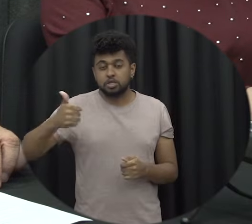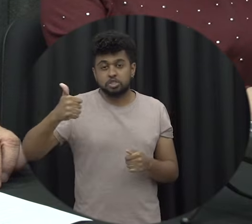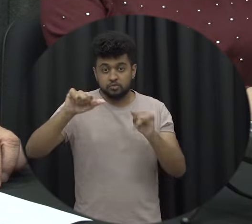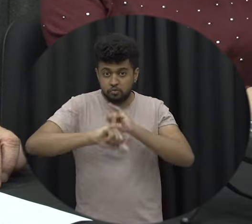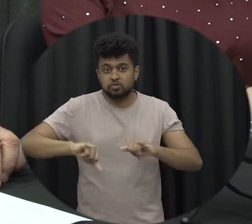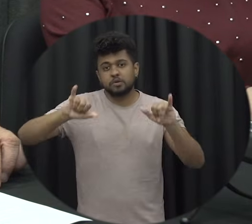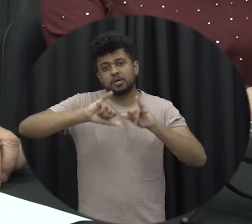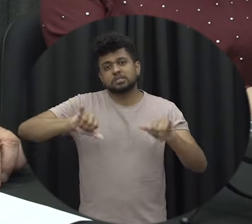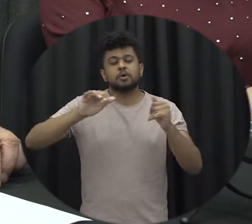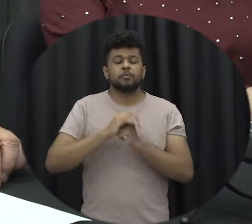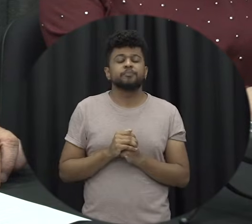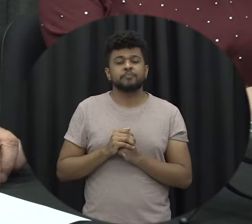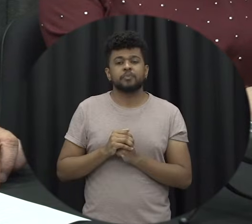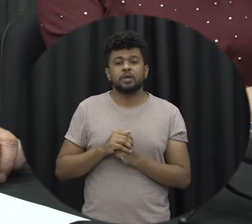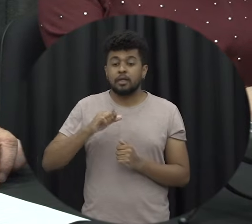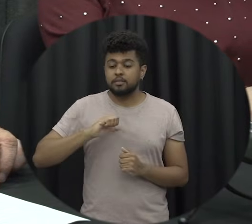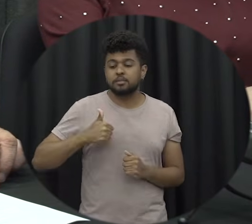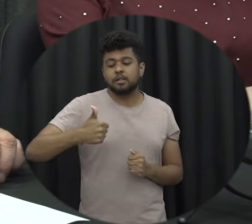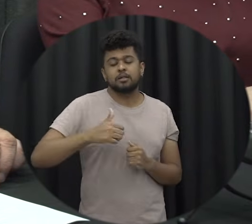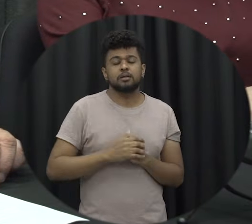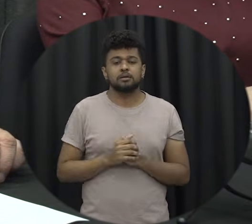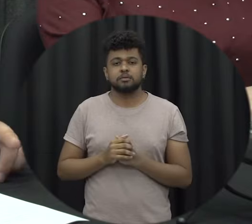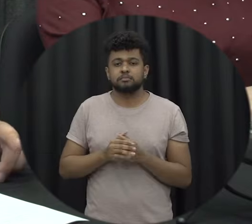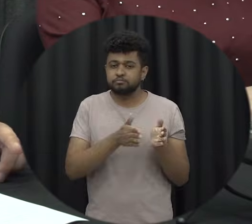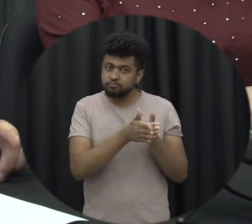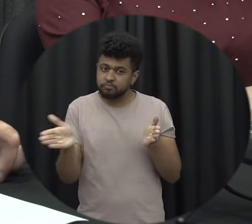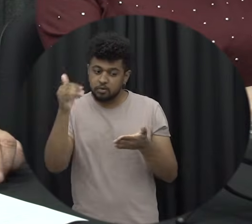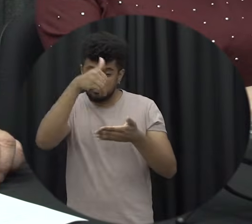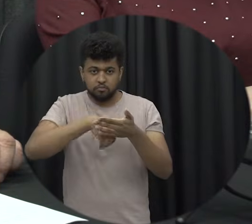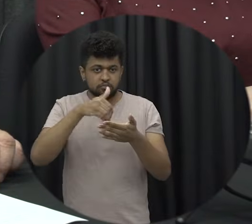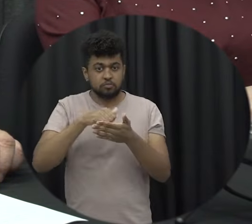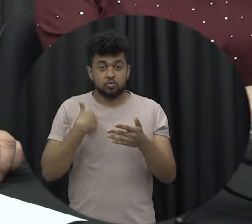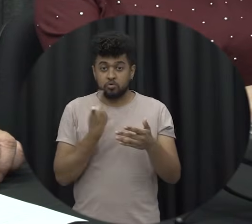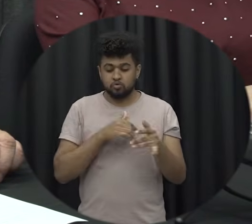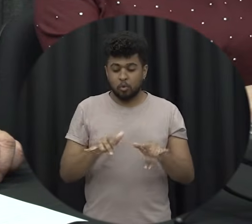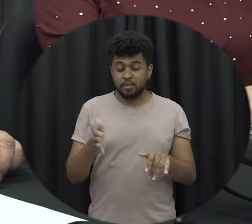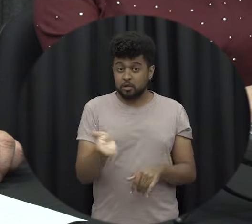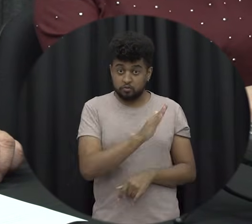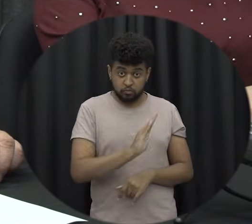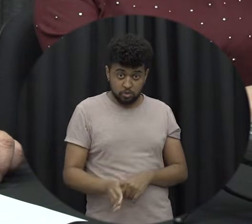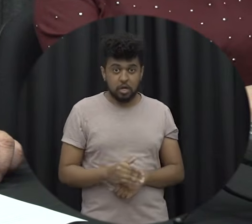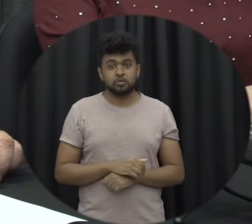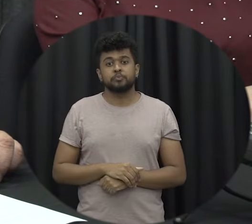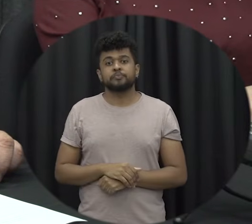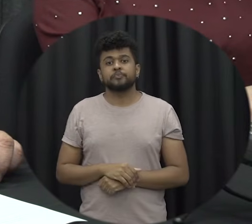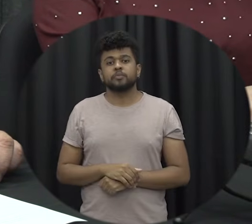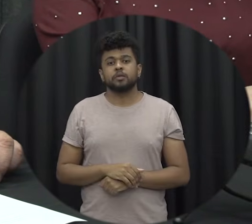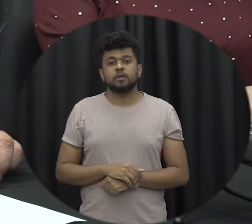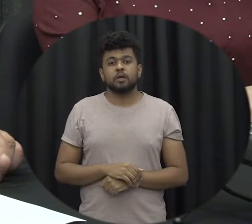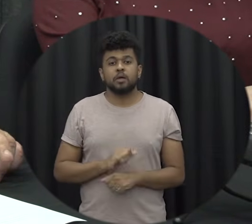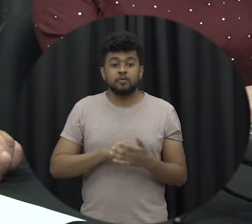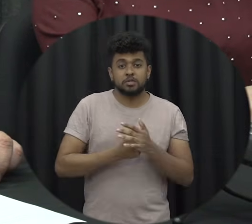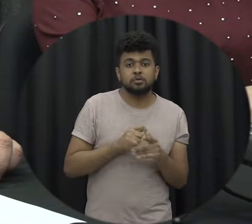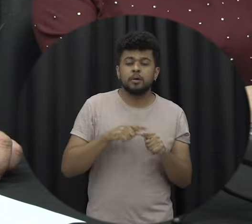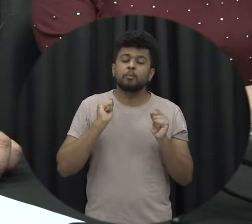as notificações e deixar o seu like. Durante o período eleitoral, nossos comentários estão fechados,